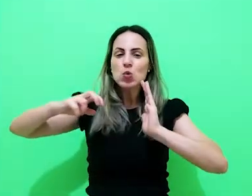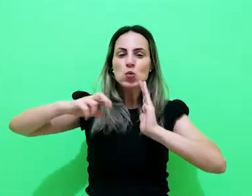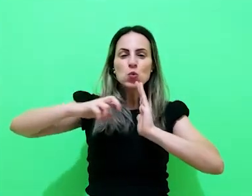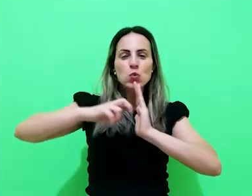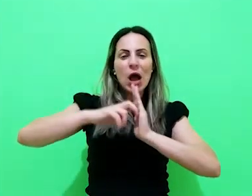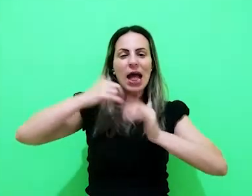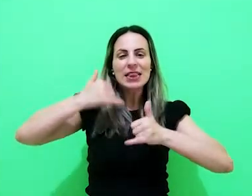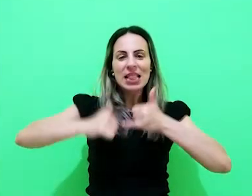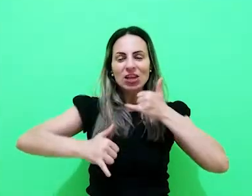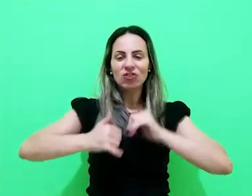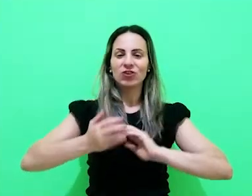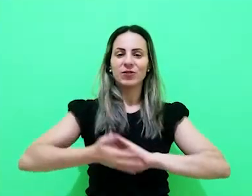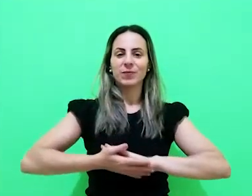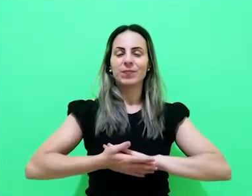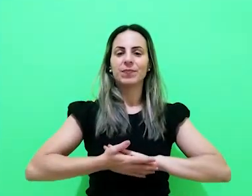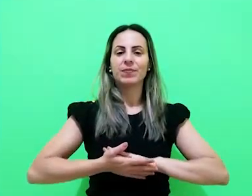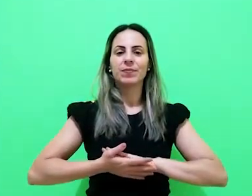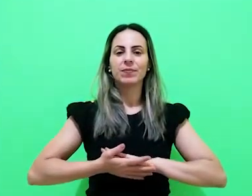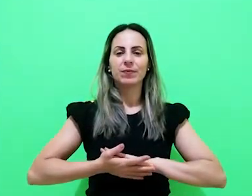energia.